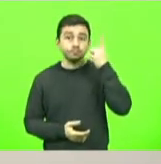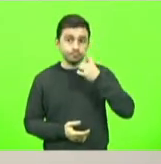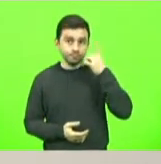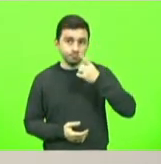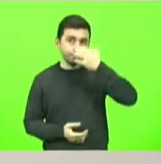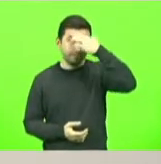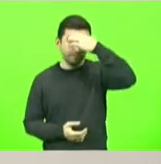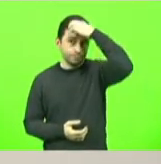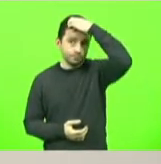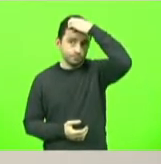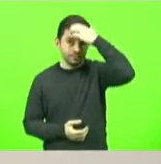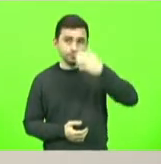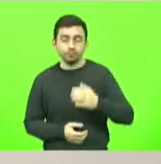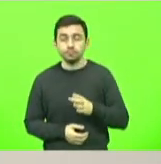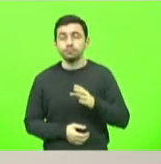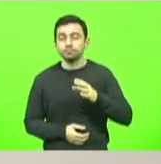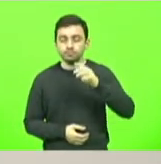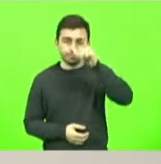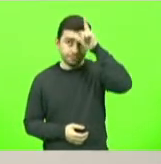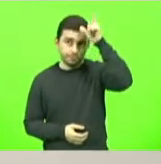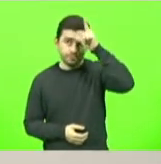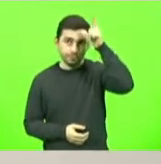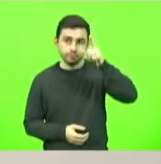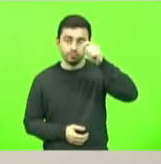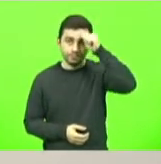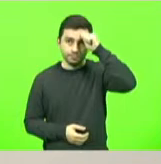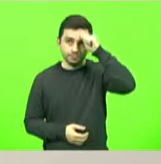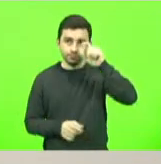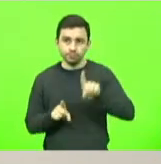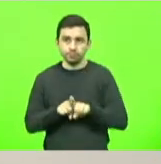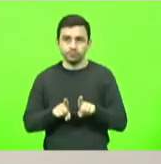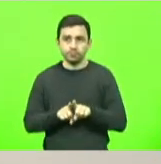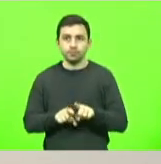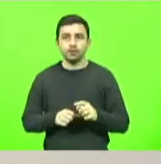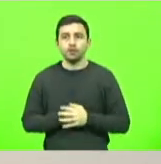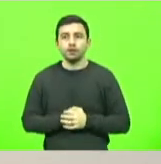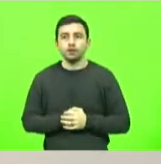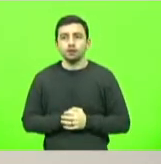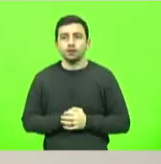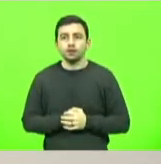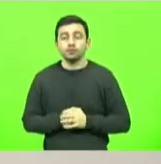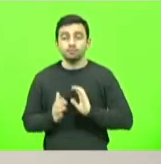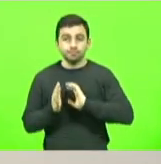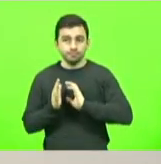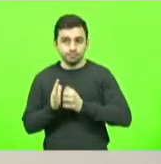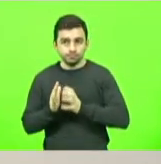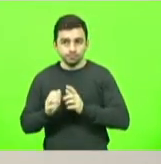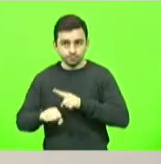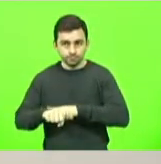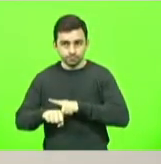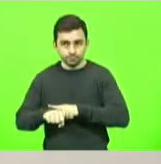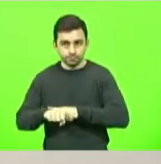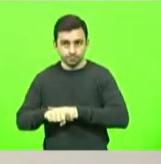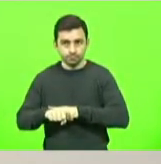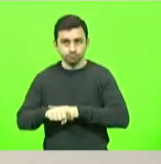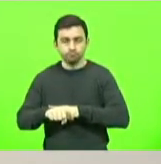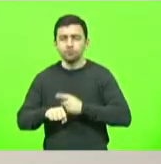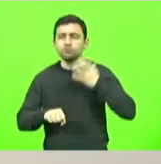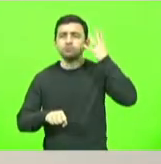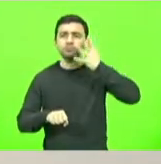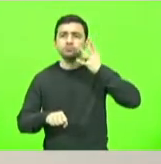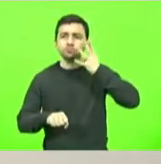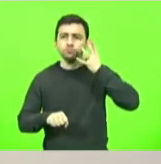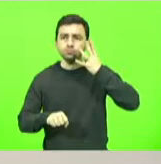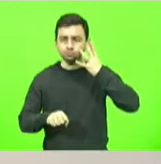Mocelin, Sargento Lima e Adrianinho. Grande expediente, neste horário destinado aos partidos políticos, fez uso da palavra